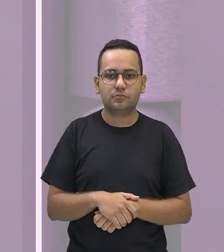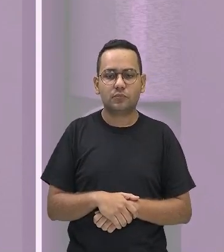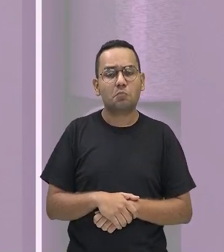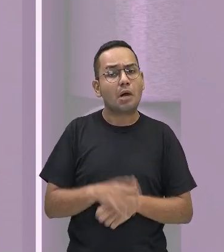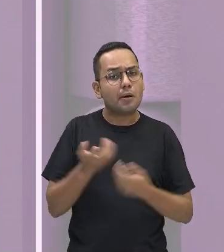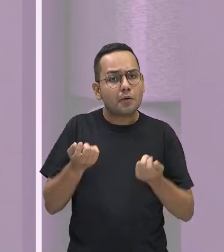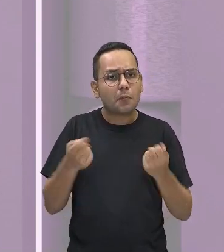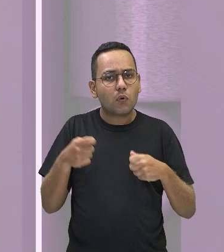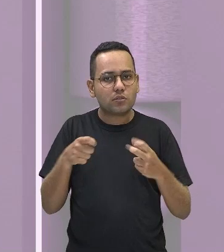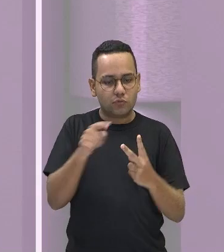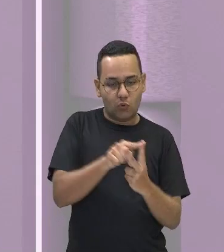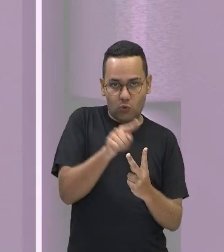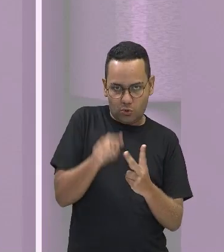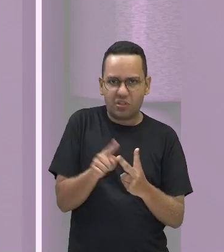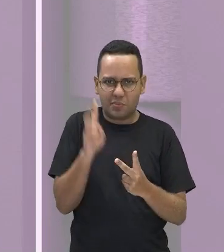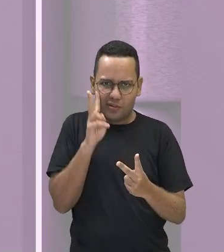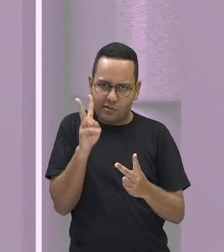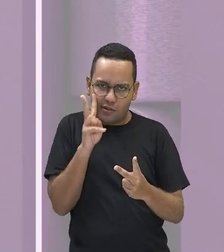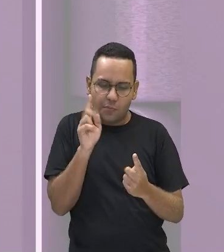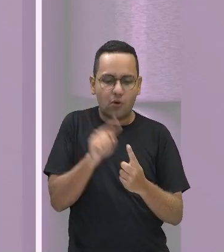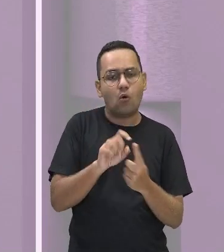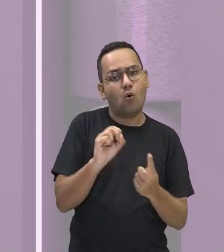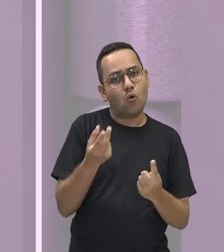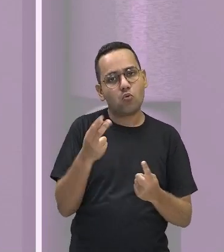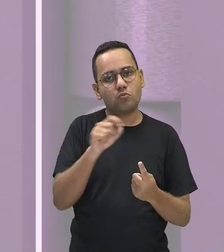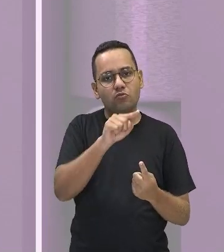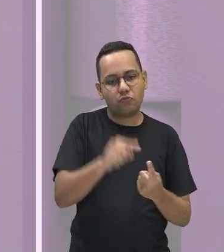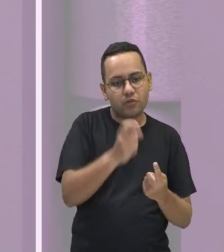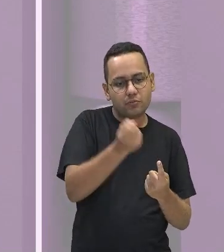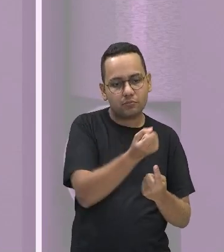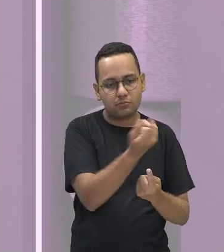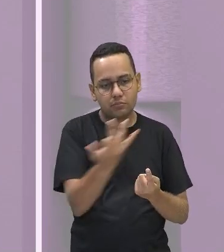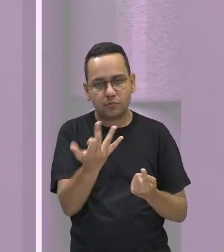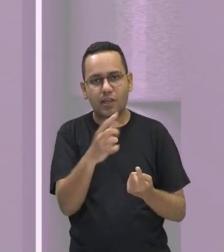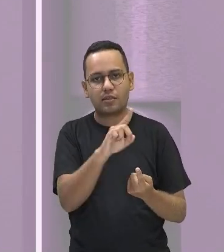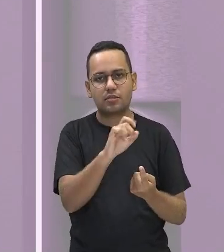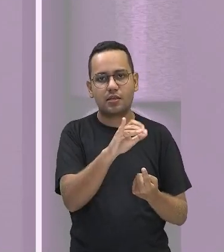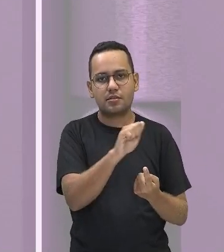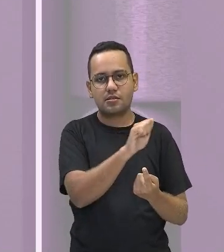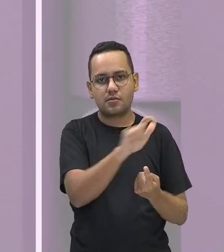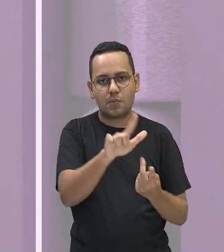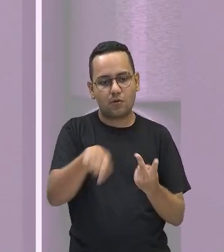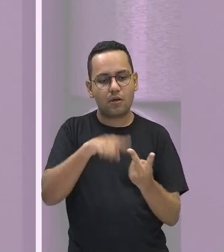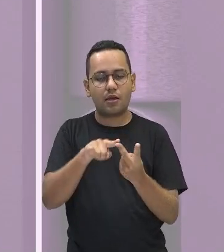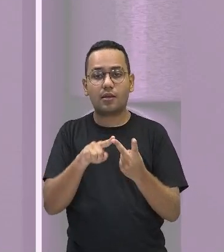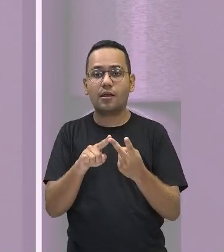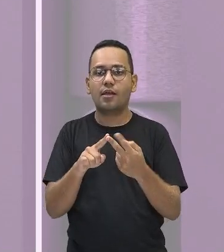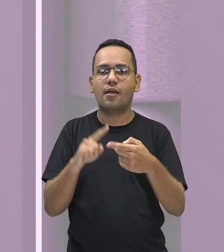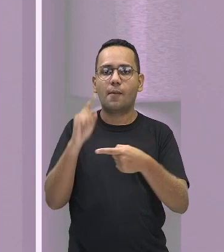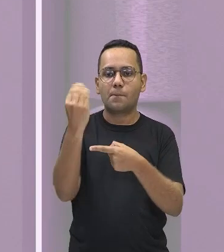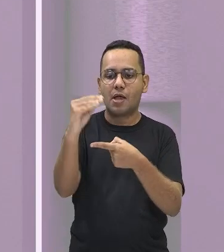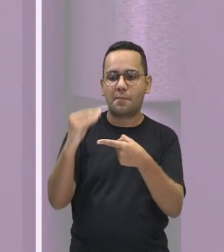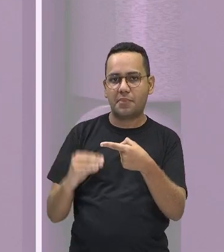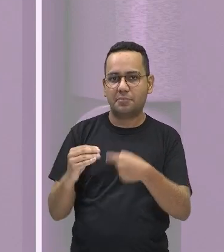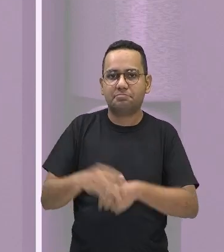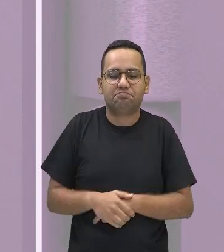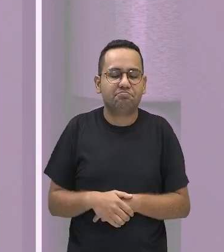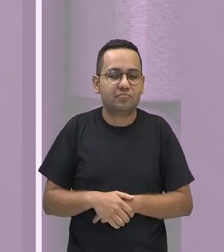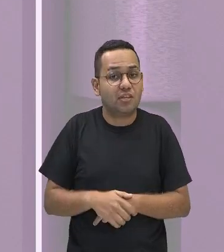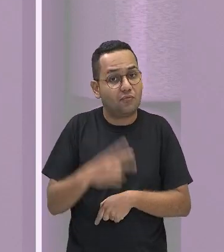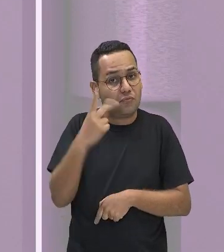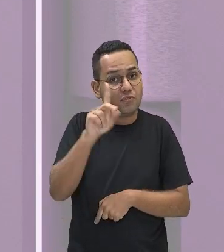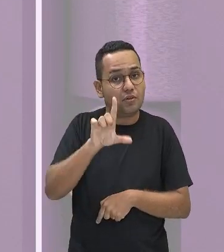quer utilizar ela na forma decimal ou se você quer utilizar ela na forma fracionária, como você achar